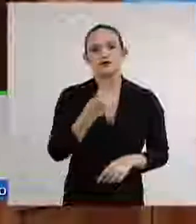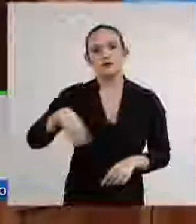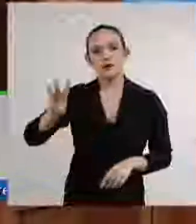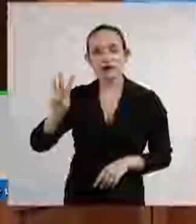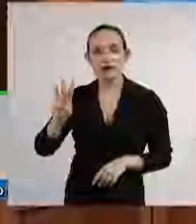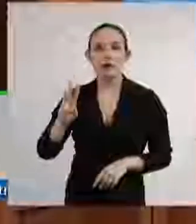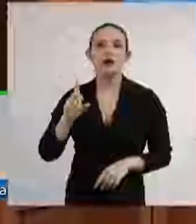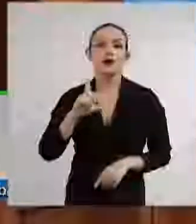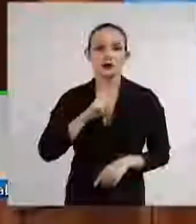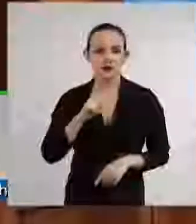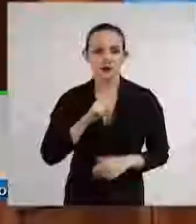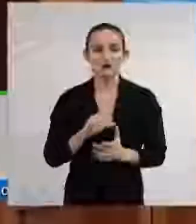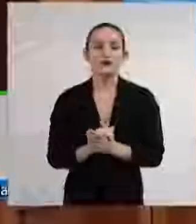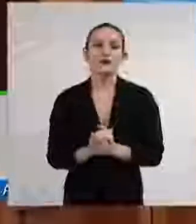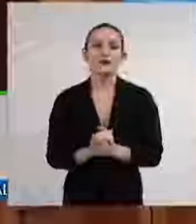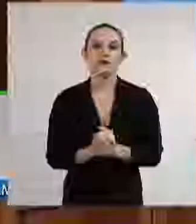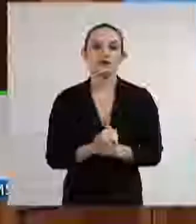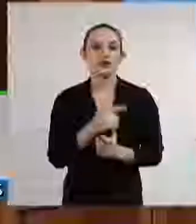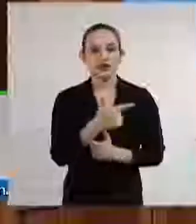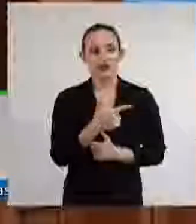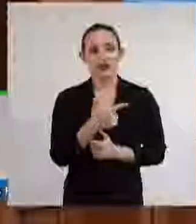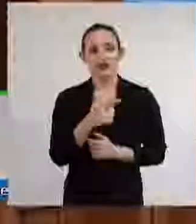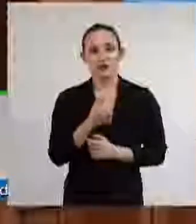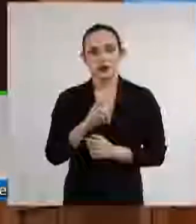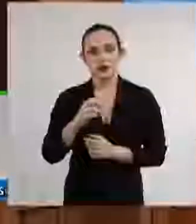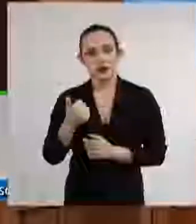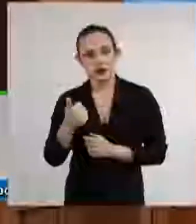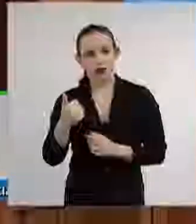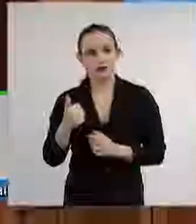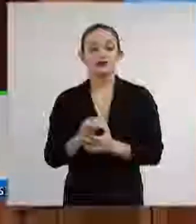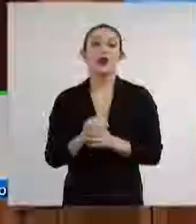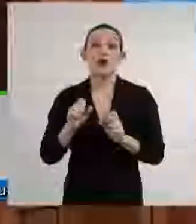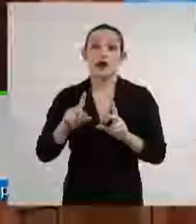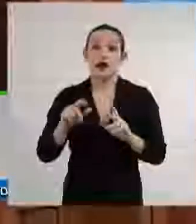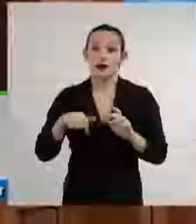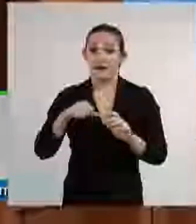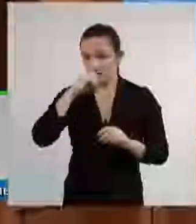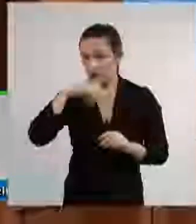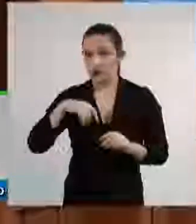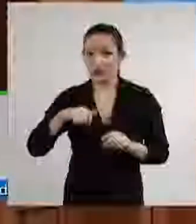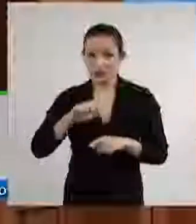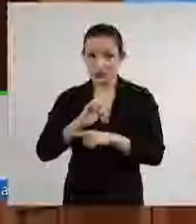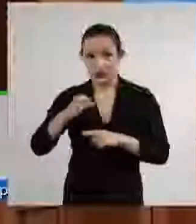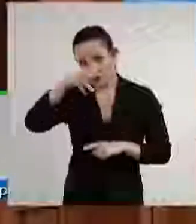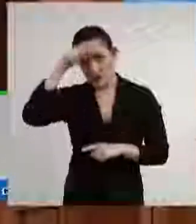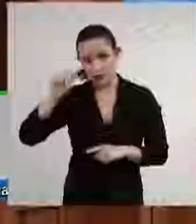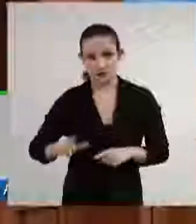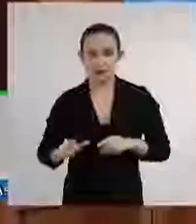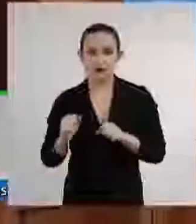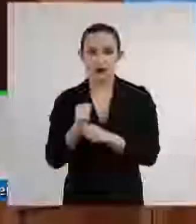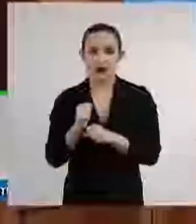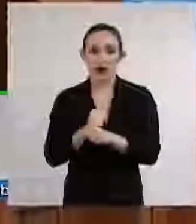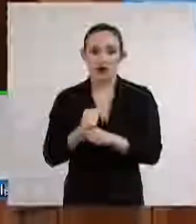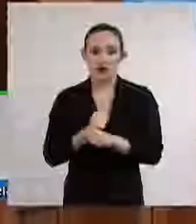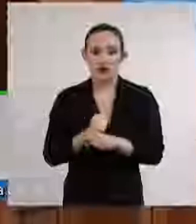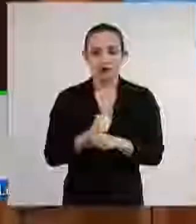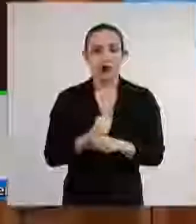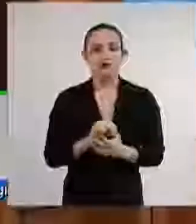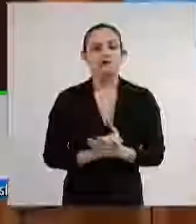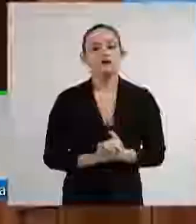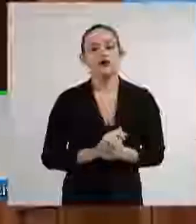252,9 a cada 100 mil mulheres. Índice de violência no nosso estado. De janeiro a 15 de novembro